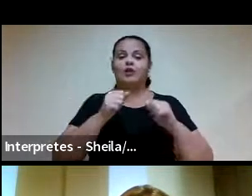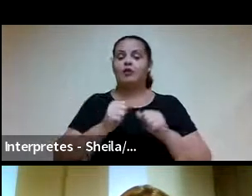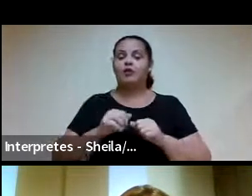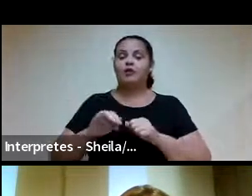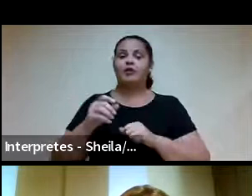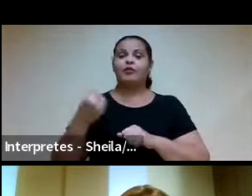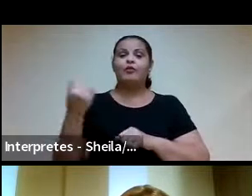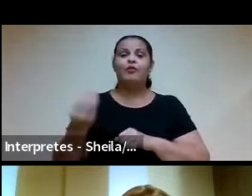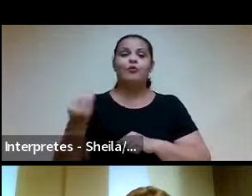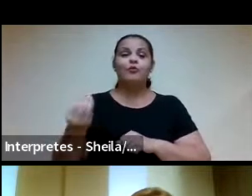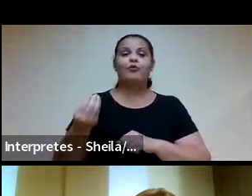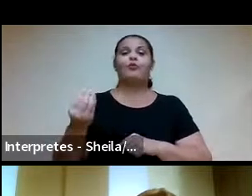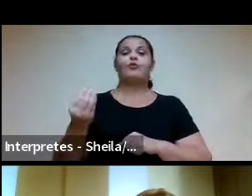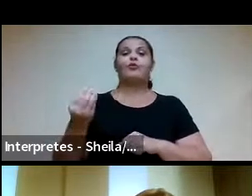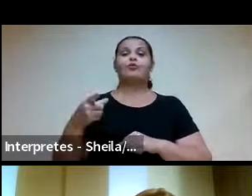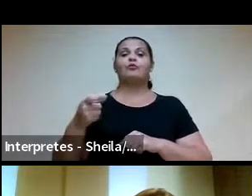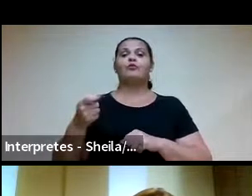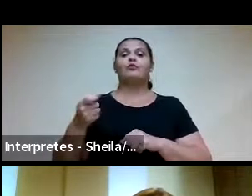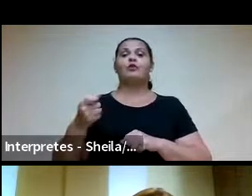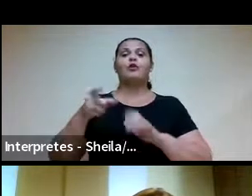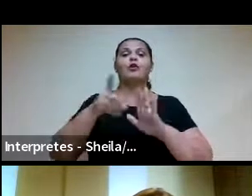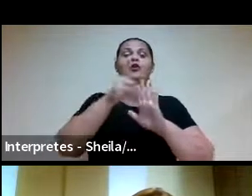os mesmos direitos processuais